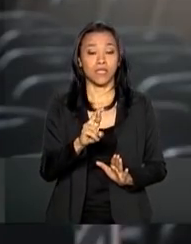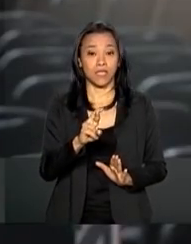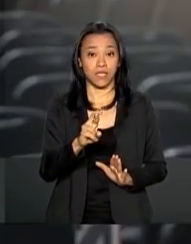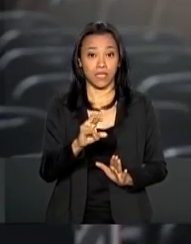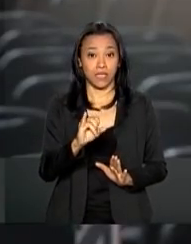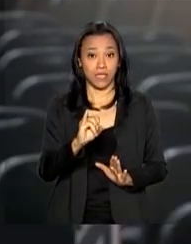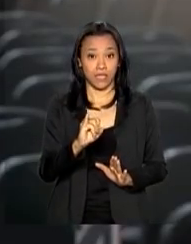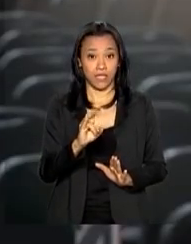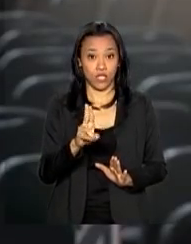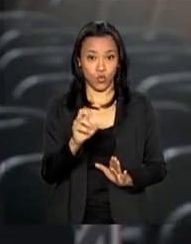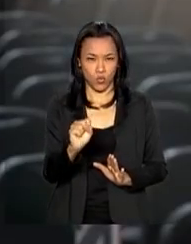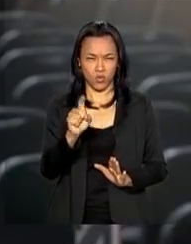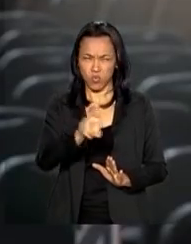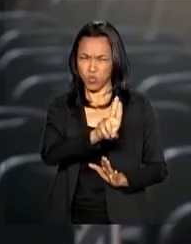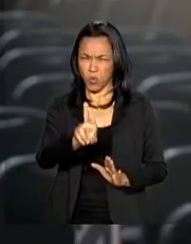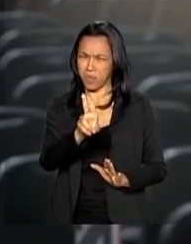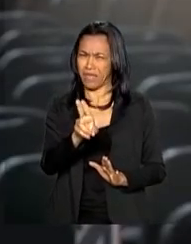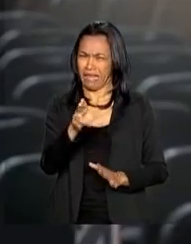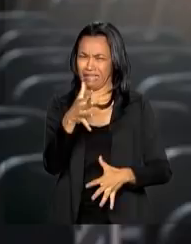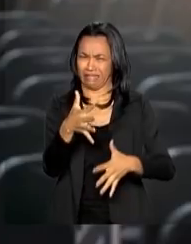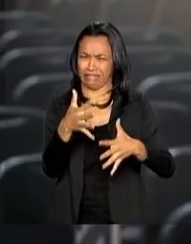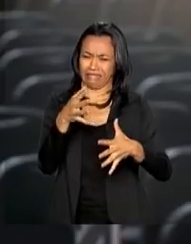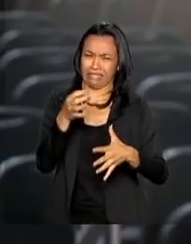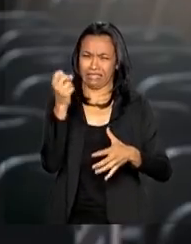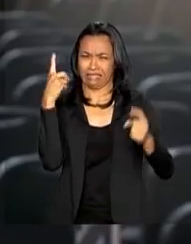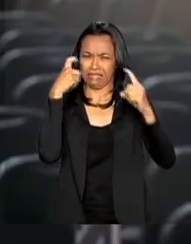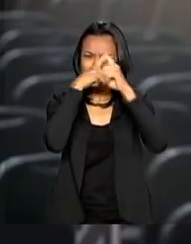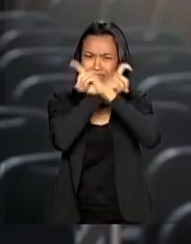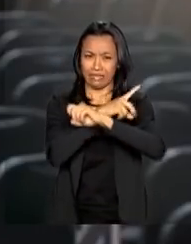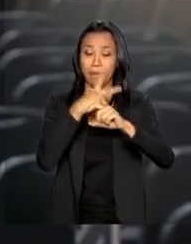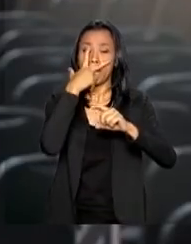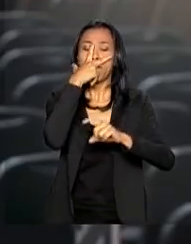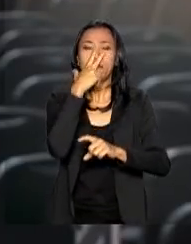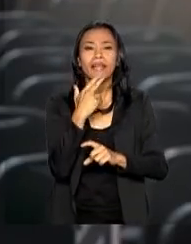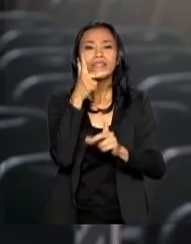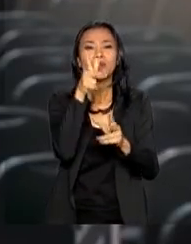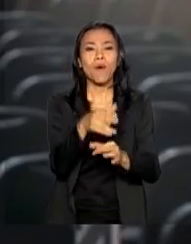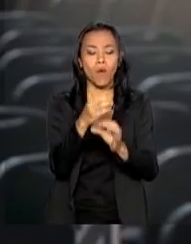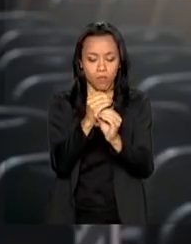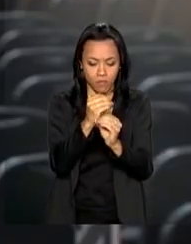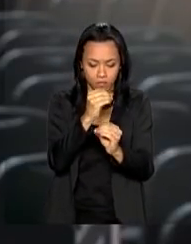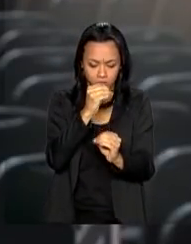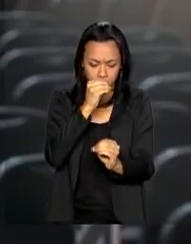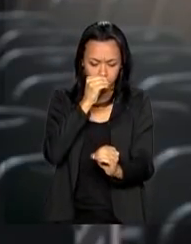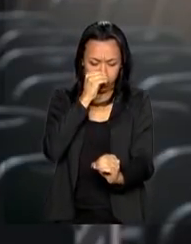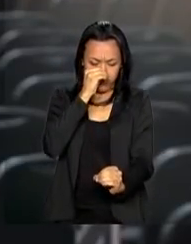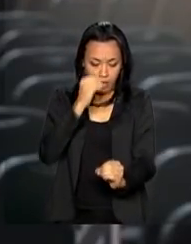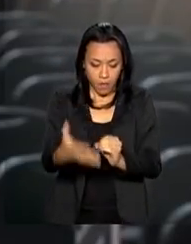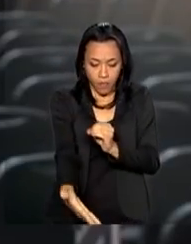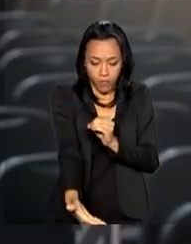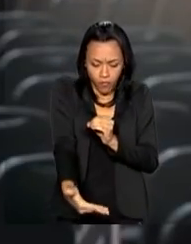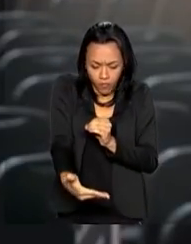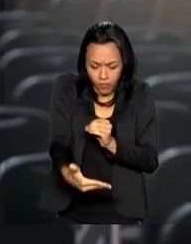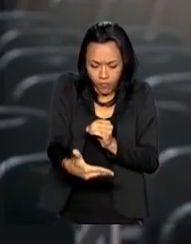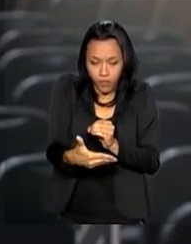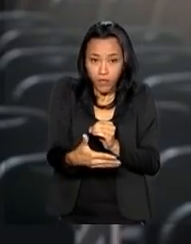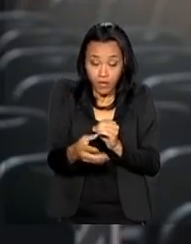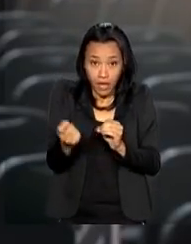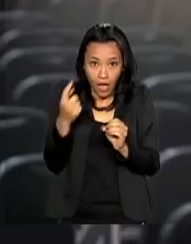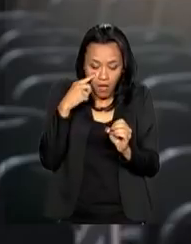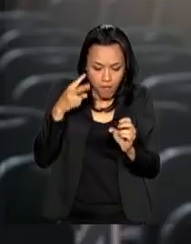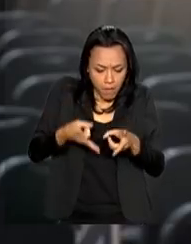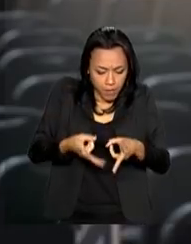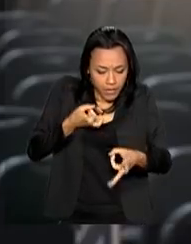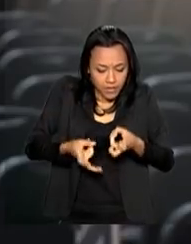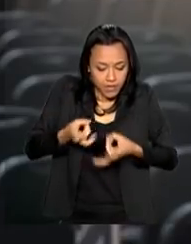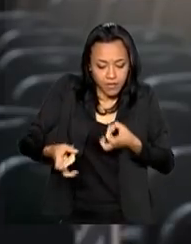na prática é como se ele fosse um enorme microscópio capaz de analisar em nível atômico o